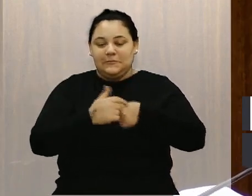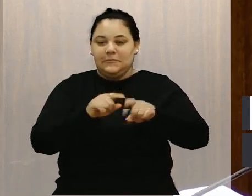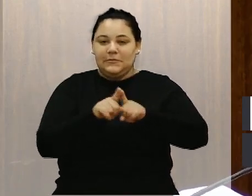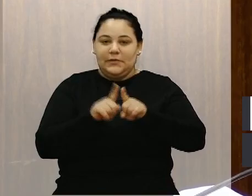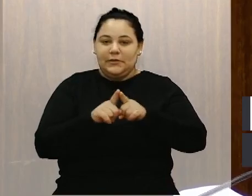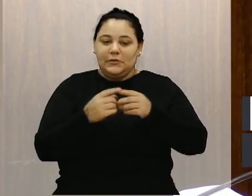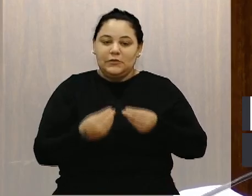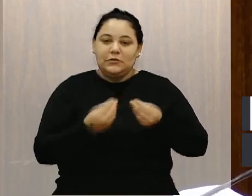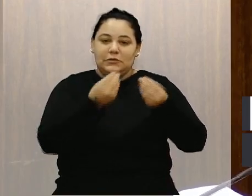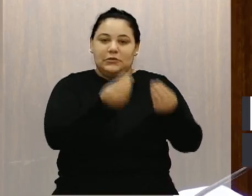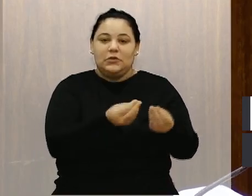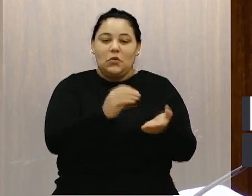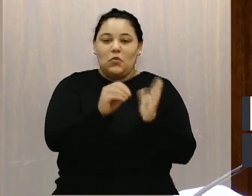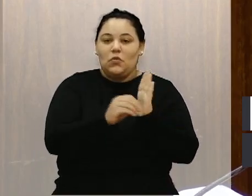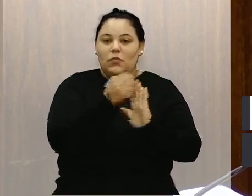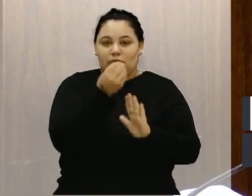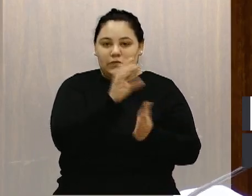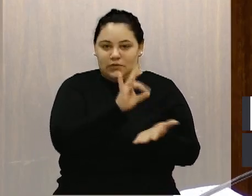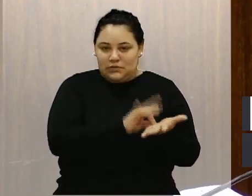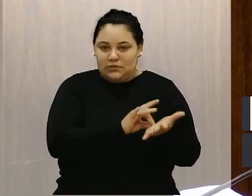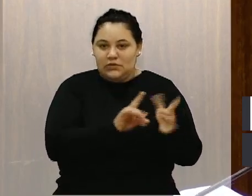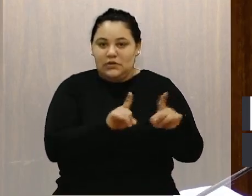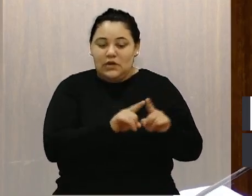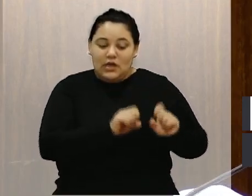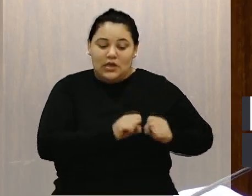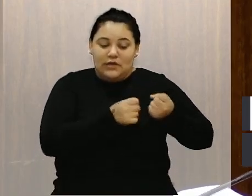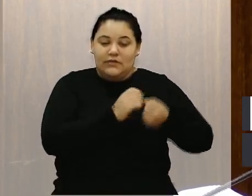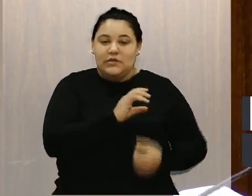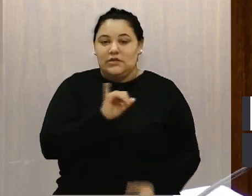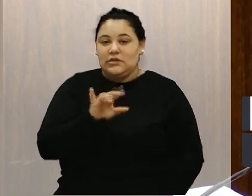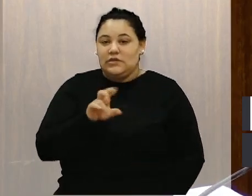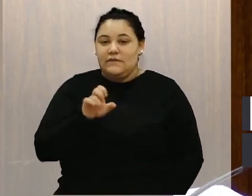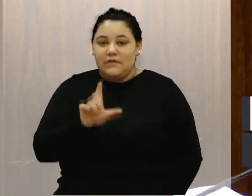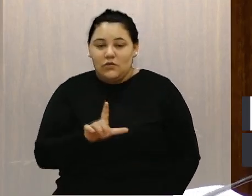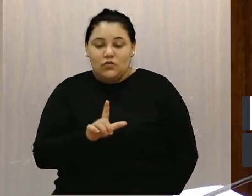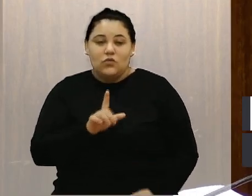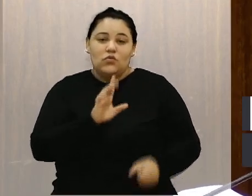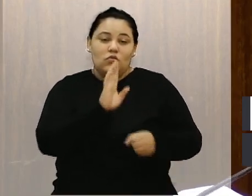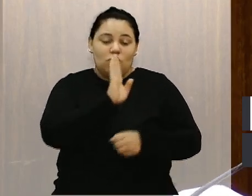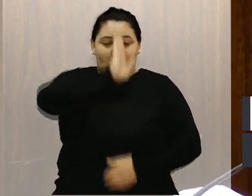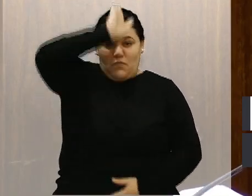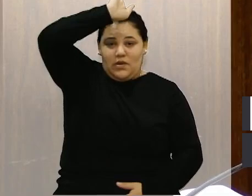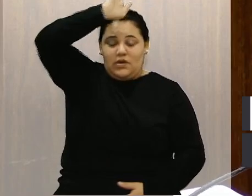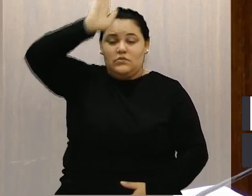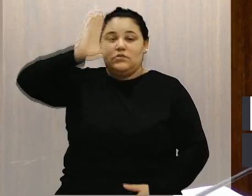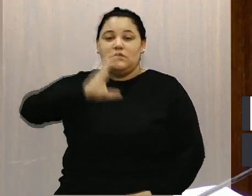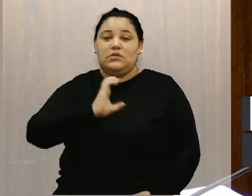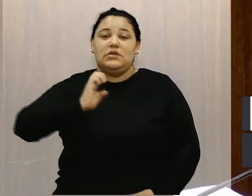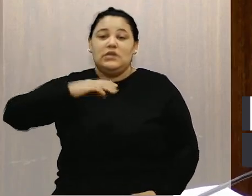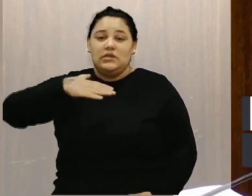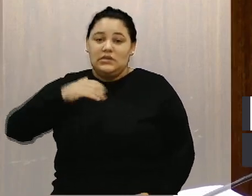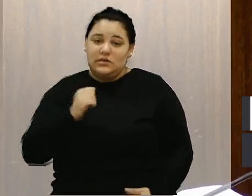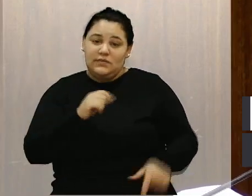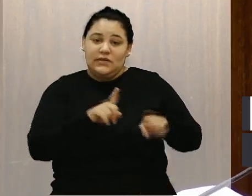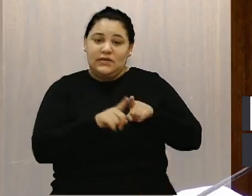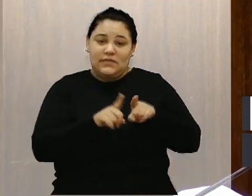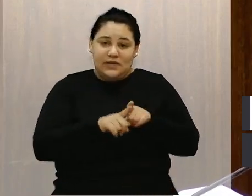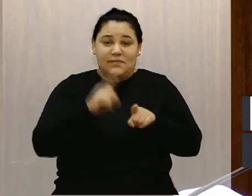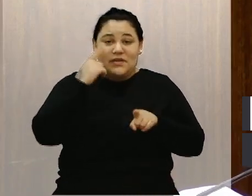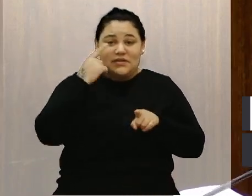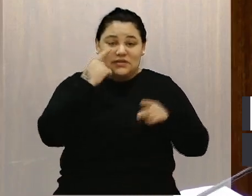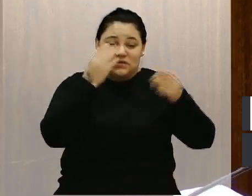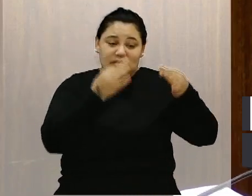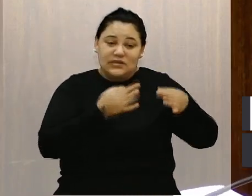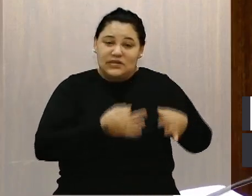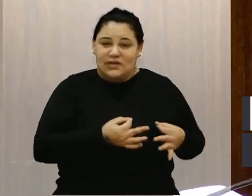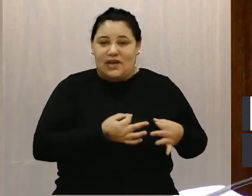entregou ofícios para a Defesa Civil, para os bombeiros, para a SEMA, pensando nisso, que a